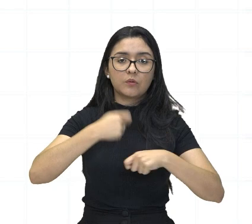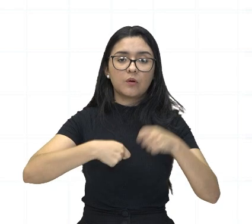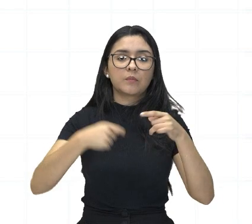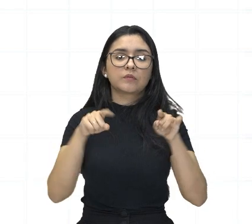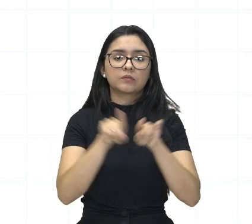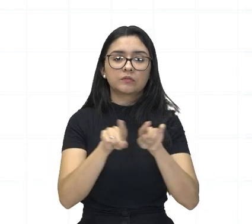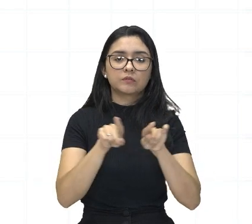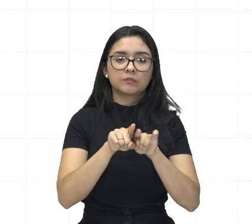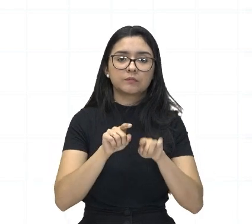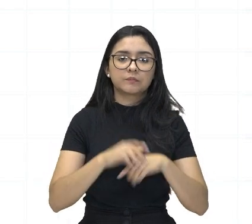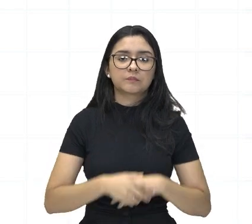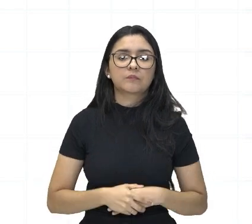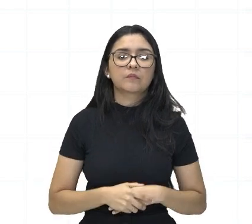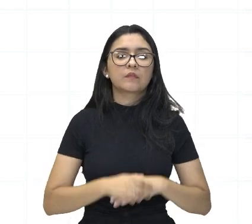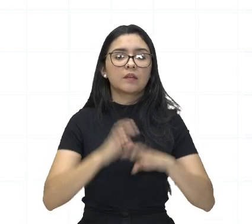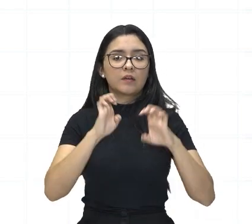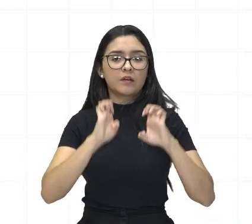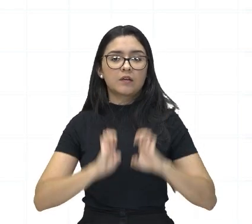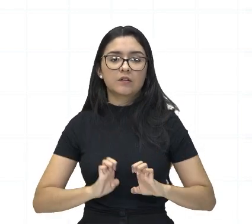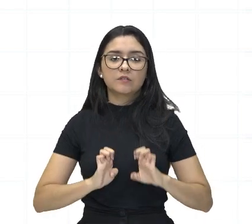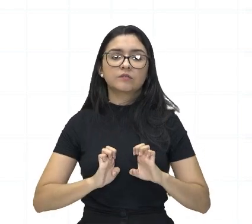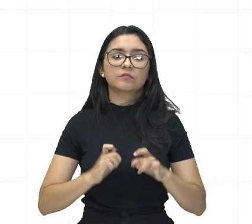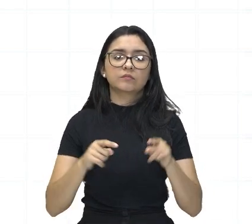certos associados a essa empreitada